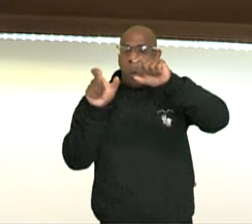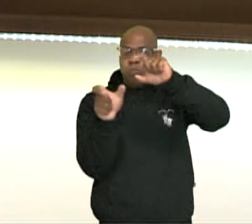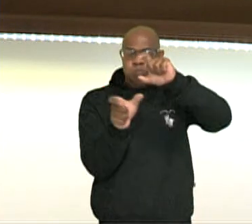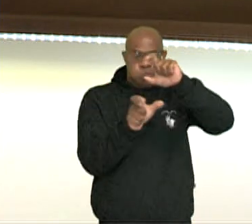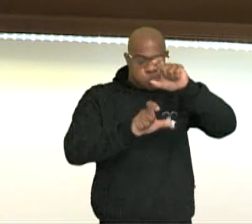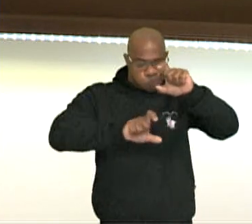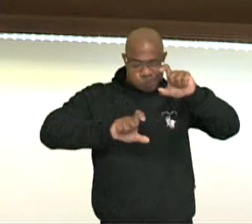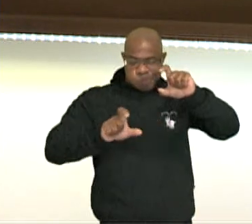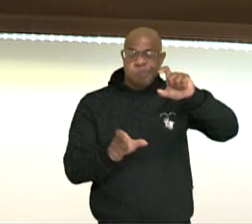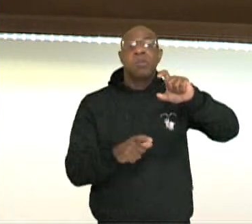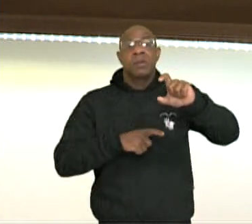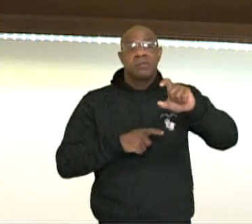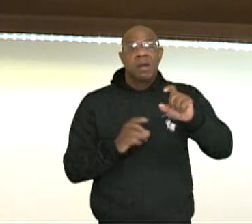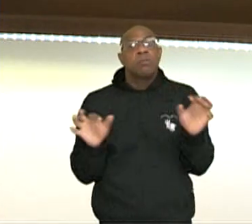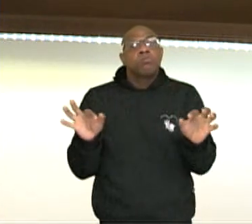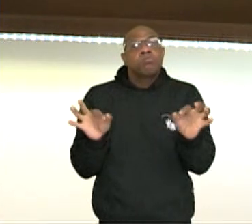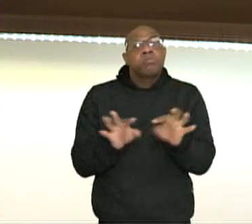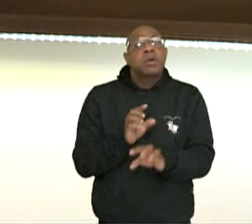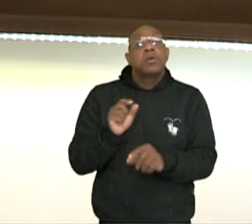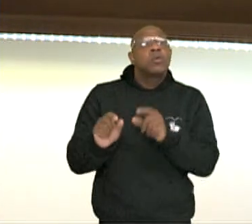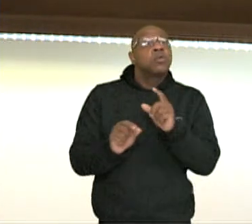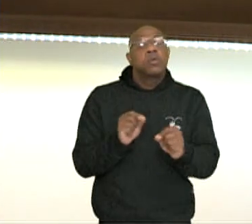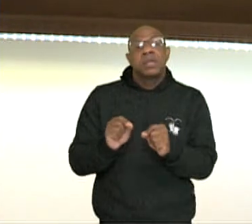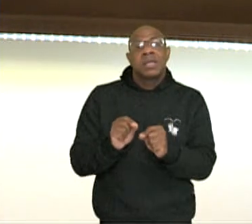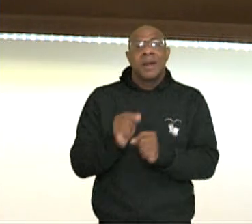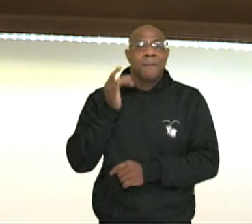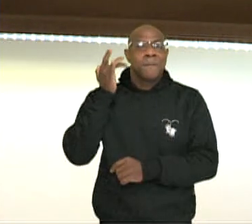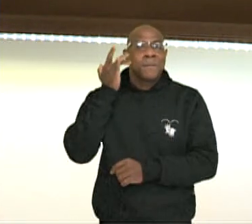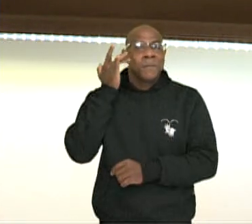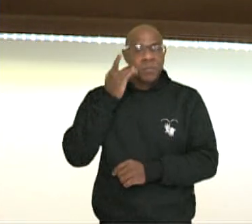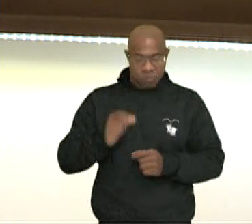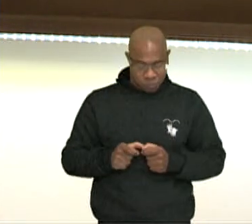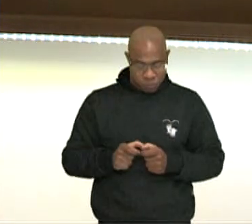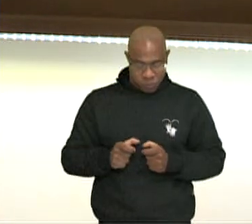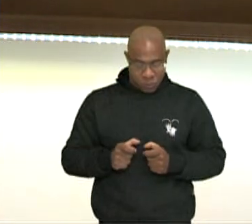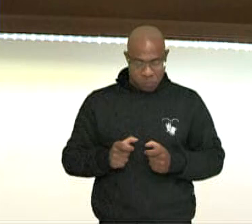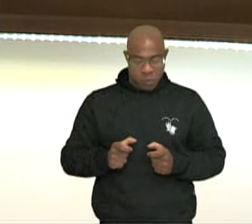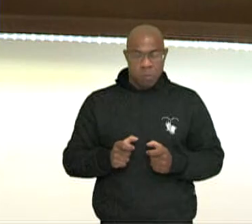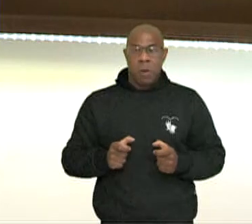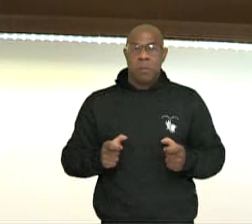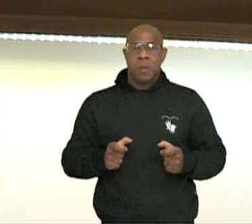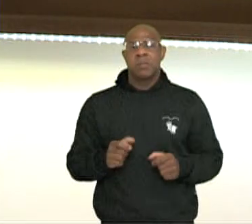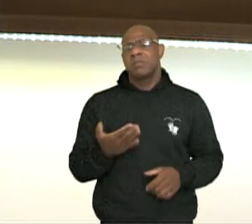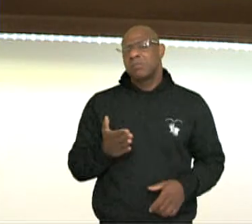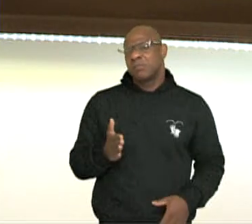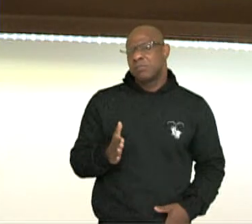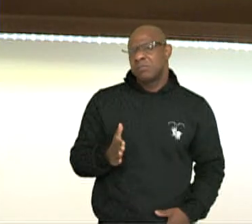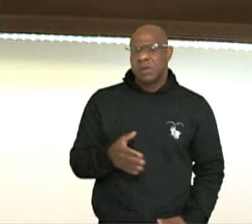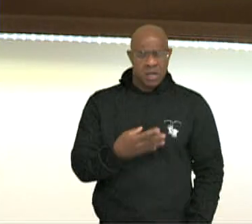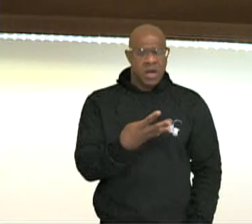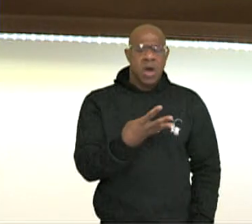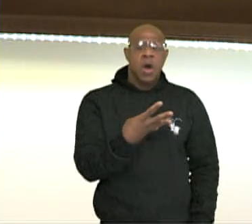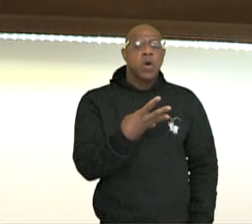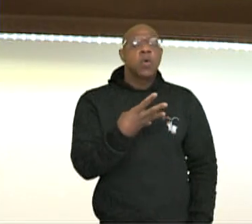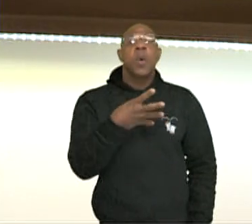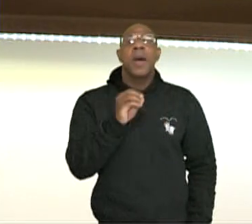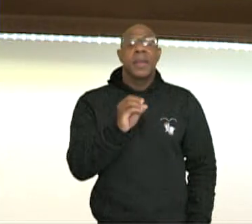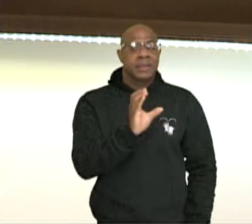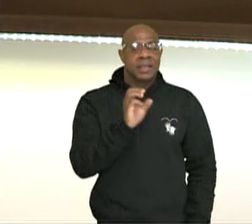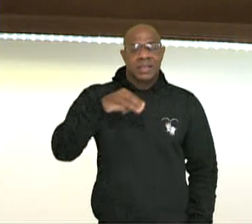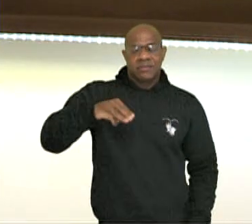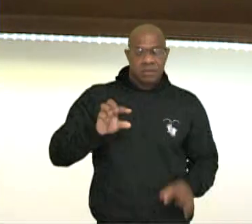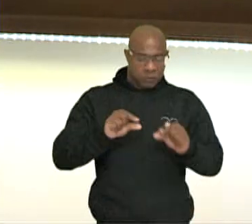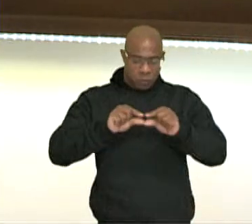então, concluir a sua maturidade. E o seu tamanho pode aproximadamente até 40 centímetros,